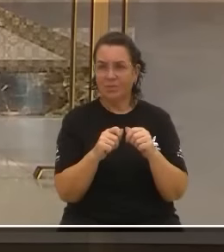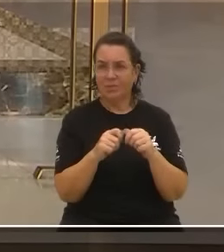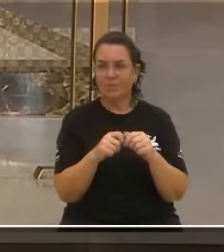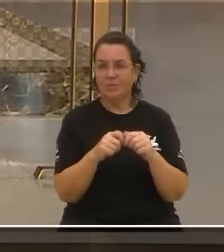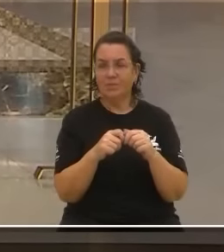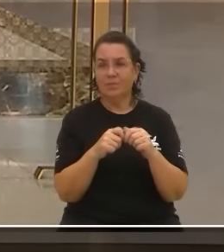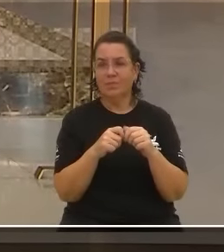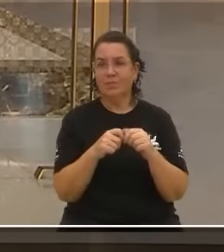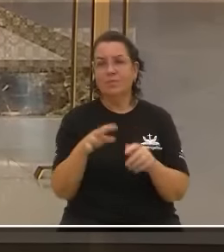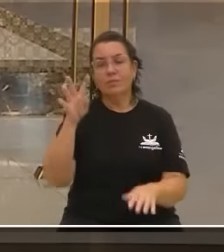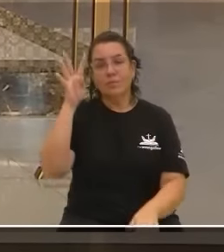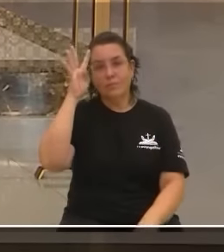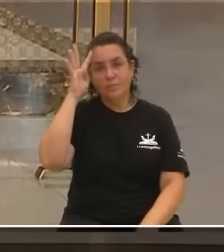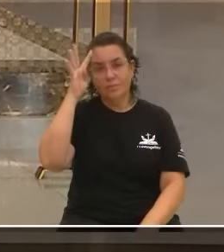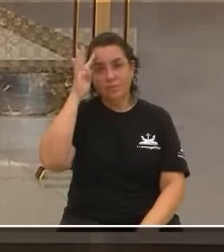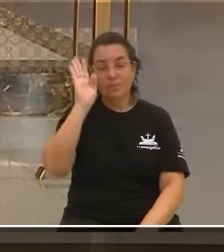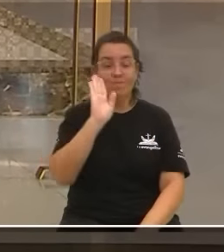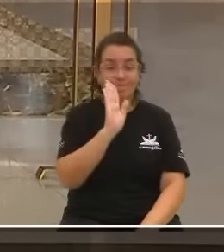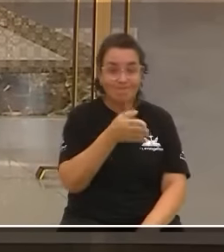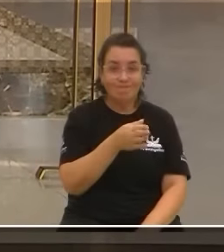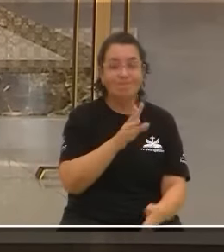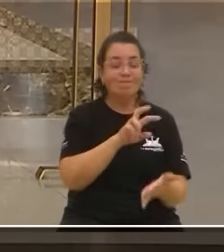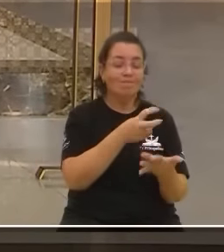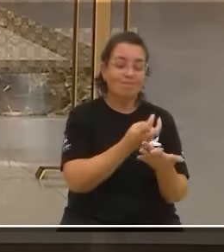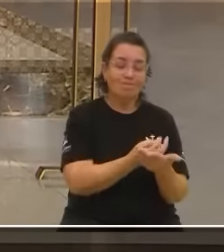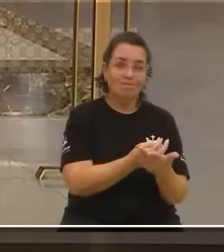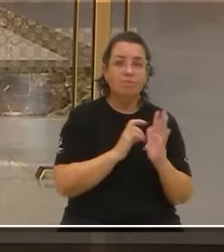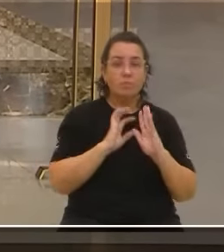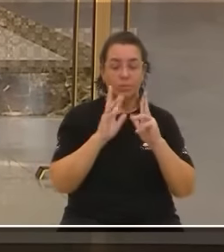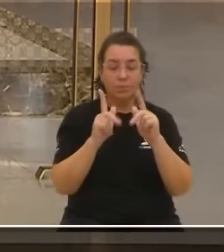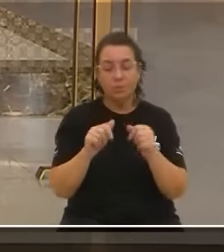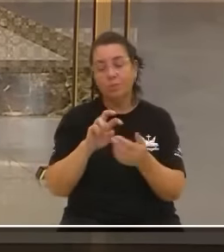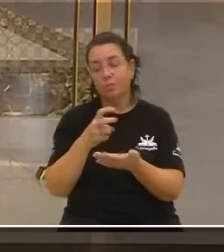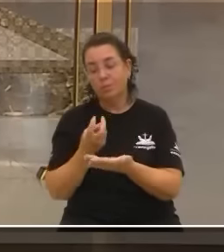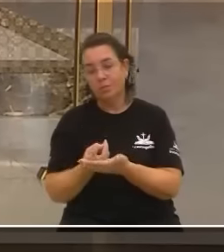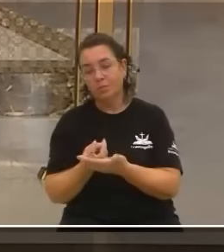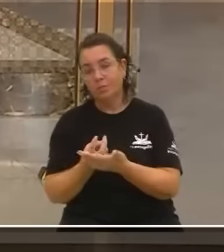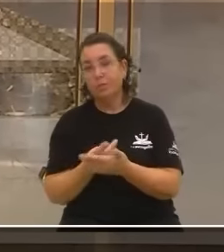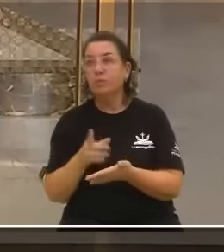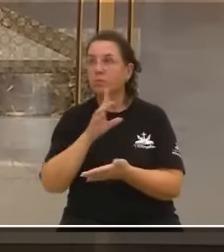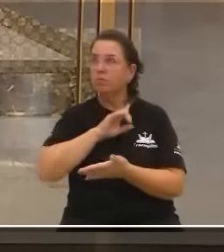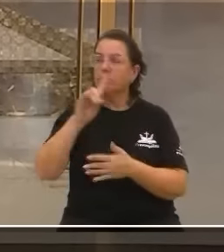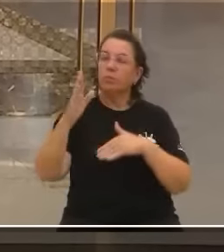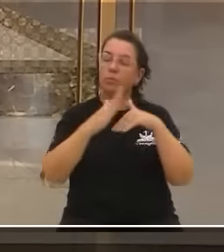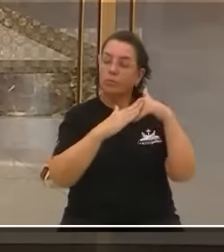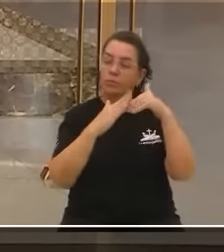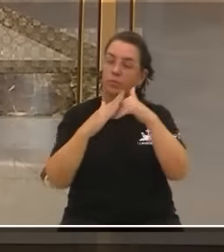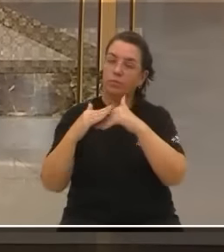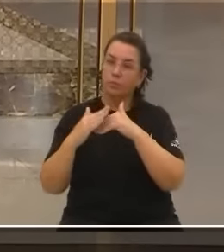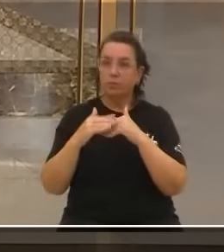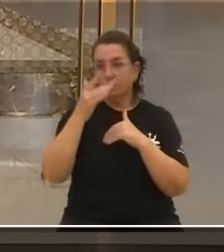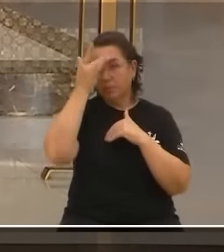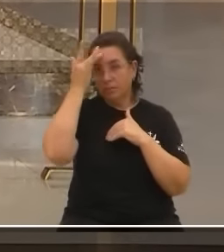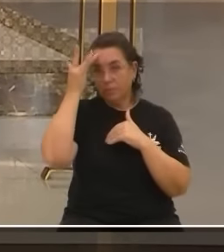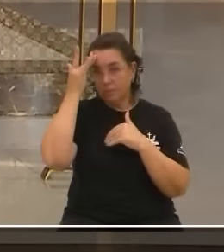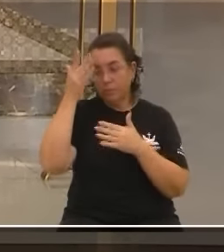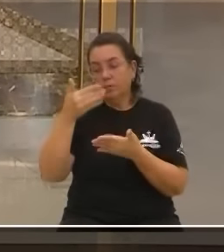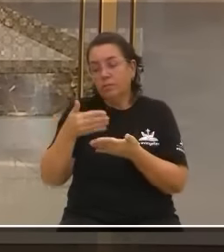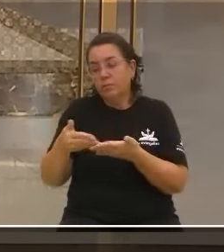Quarta-feira se celebrará finados, por todos os falecidos, para que Deus conforte aqueles que